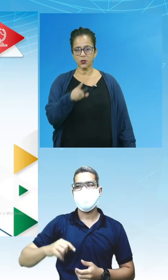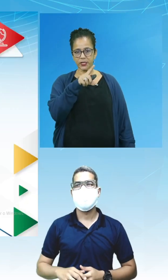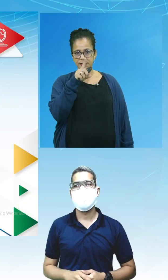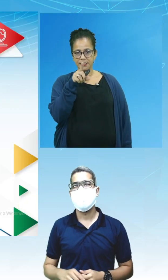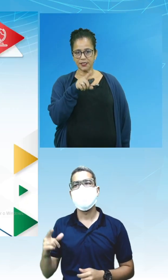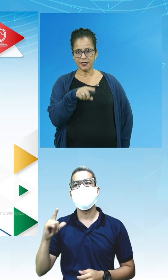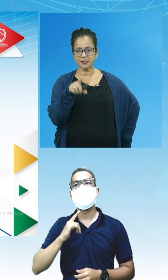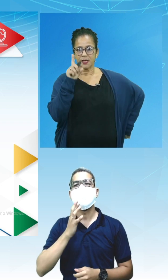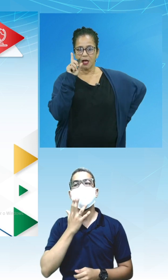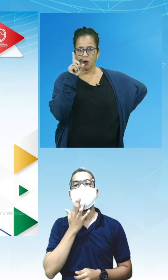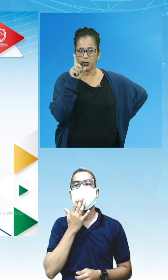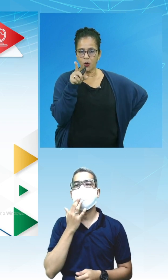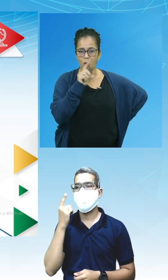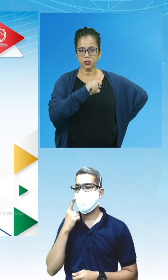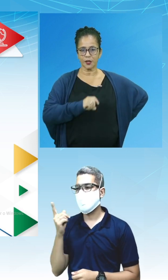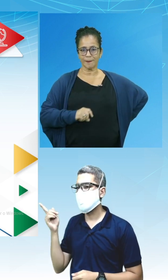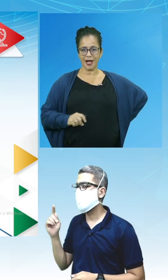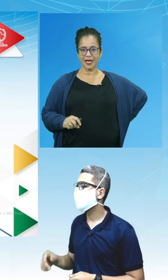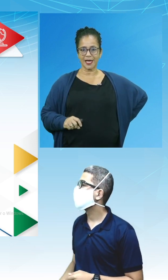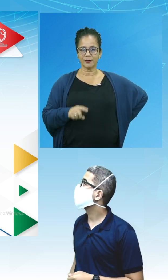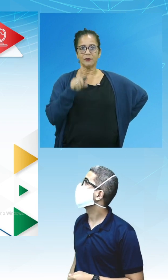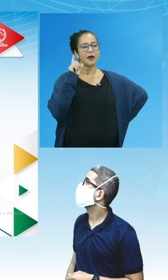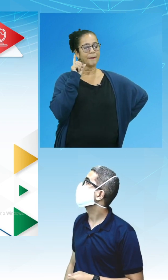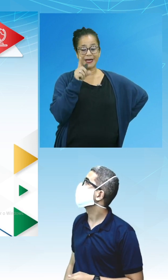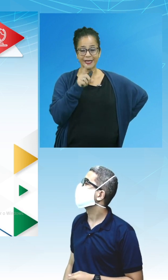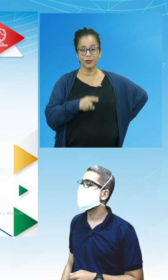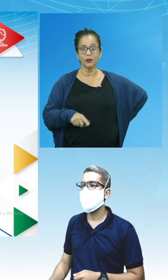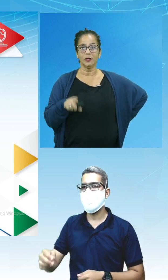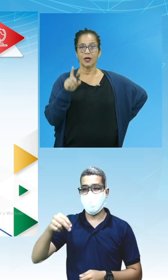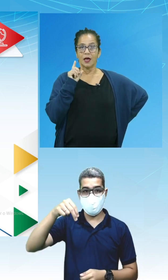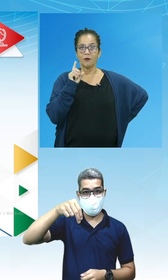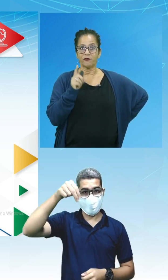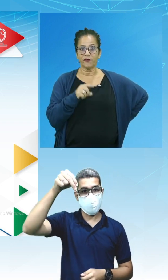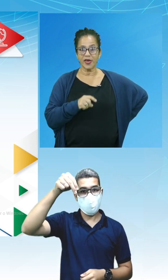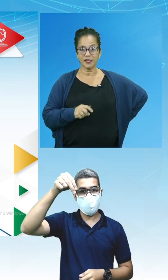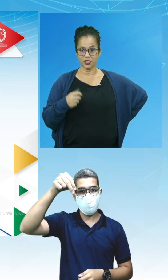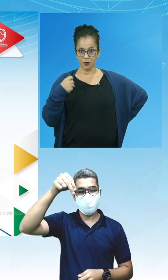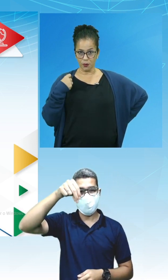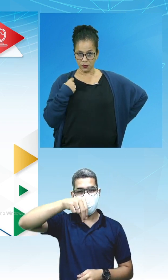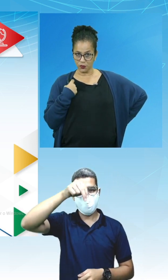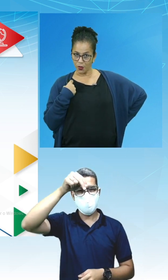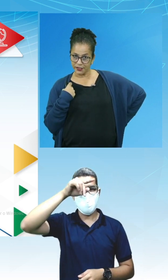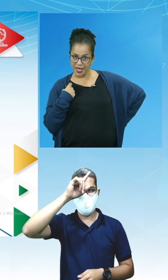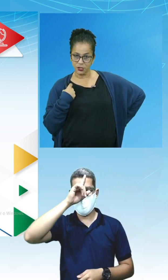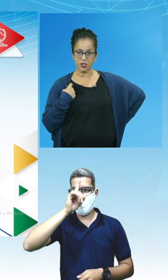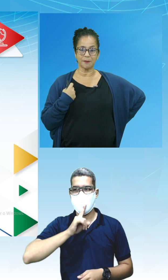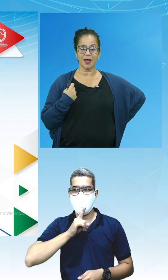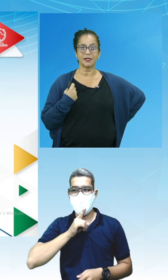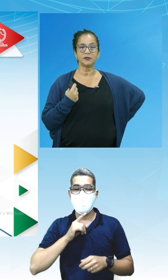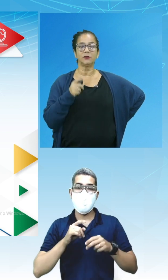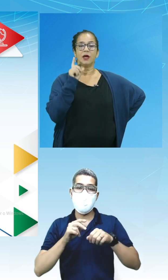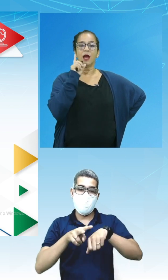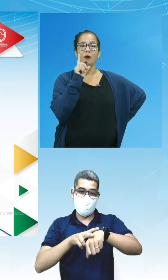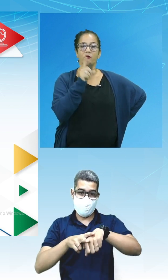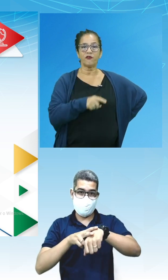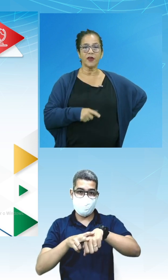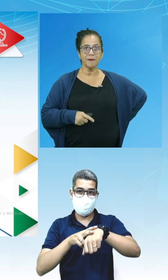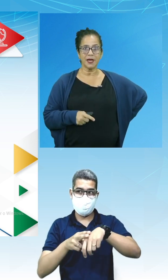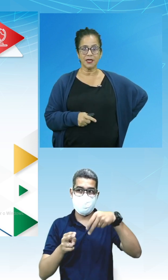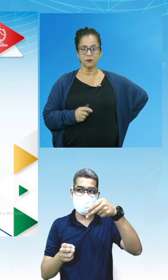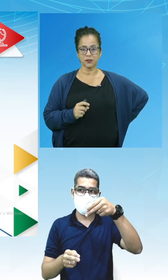as coresinhas? O norte amarelo, verde, que é o nosso Nordeste amado,